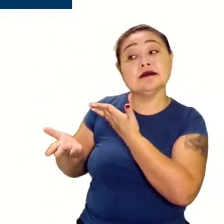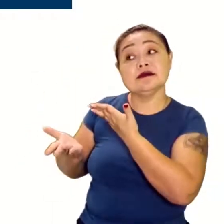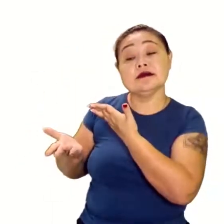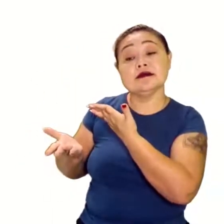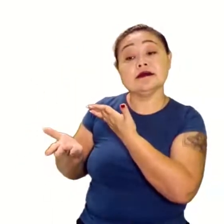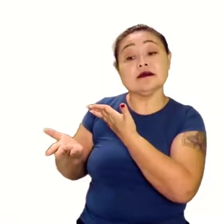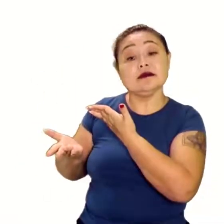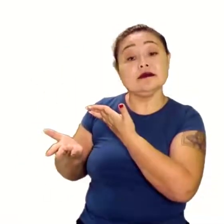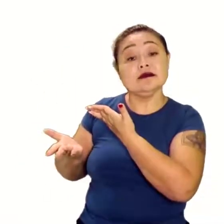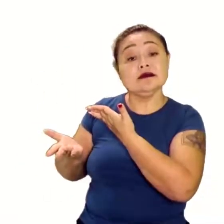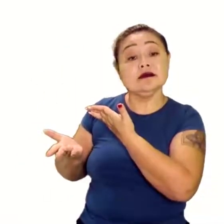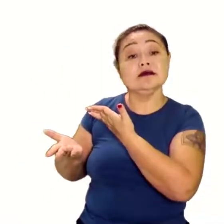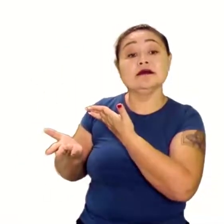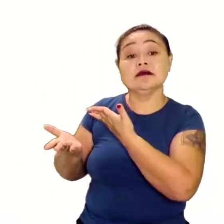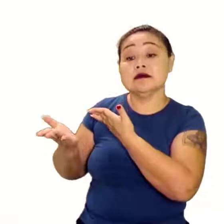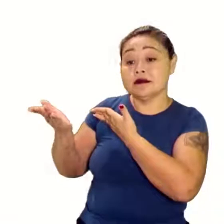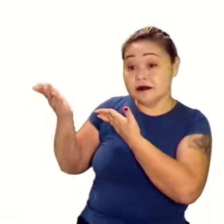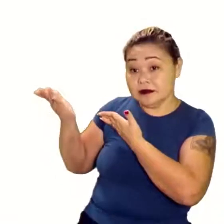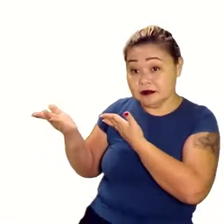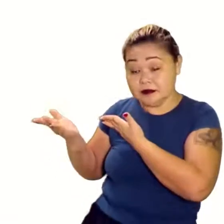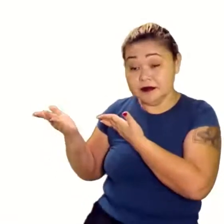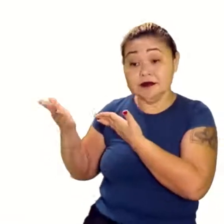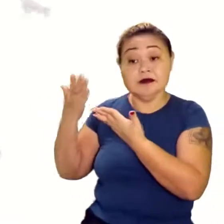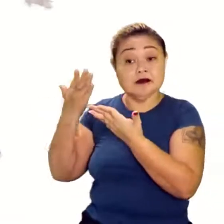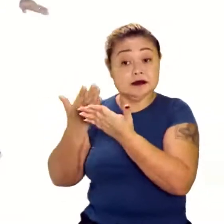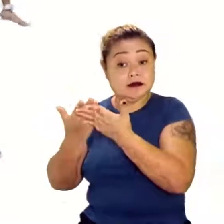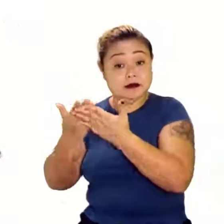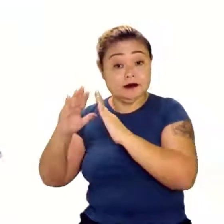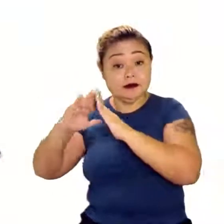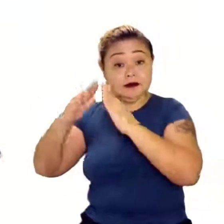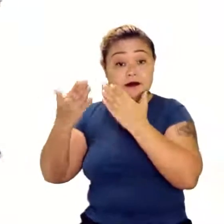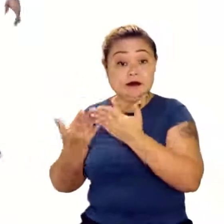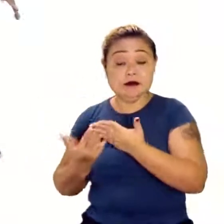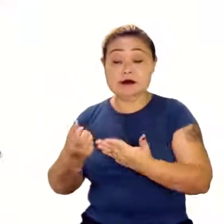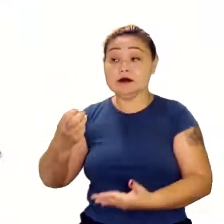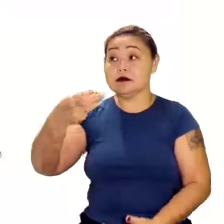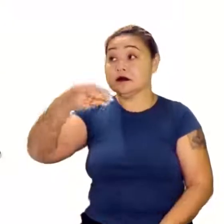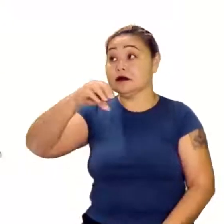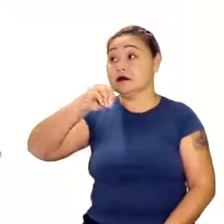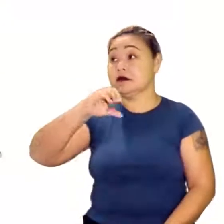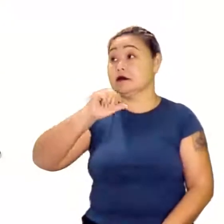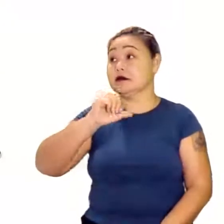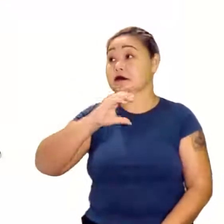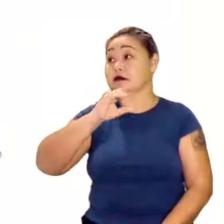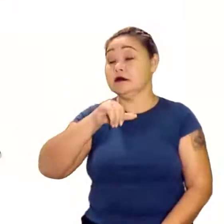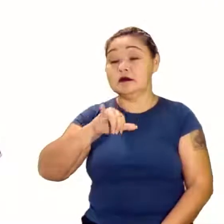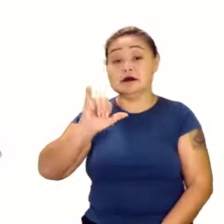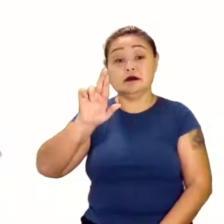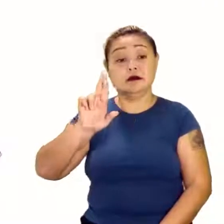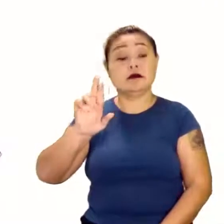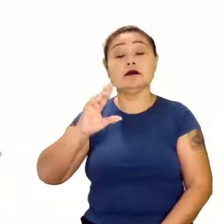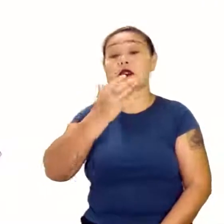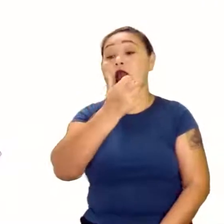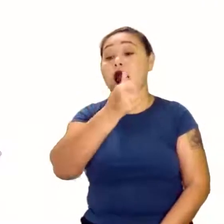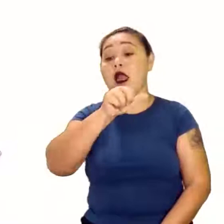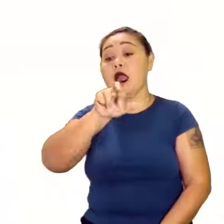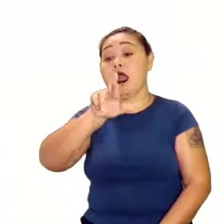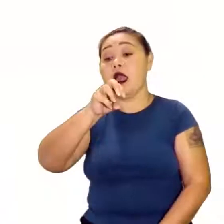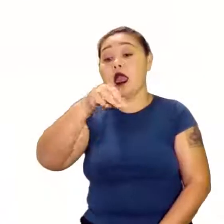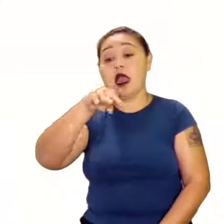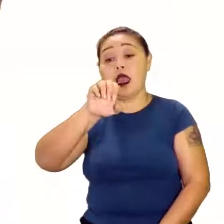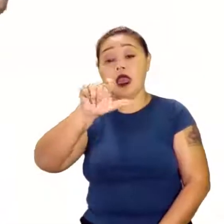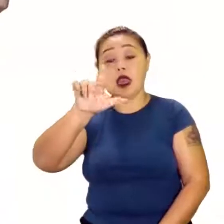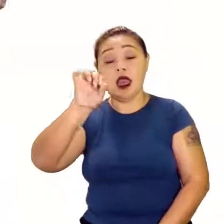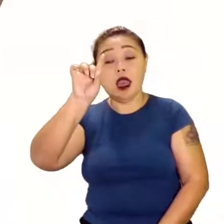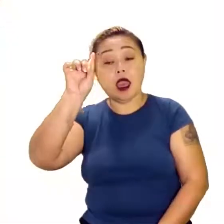para... E o oferecimento da aula de hoje vai para a escola Moacir Caramelo. A escola mais docinha do estado de Rondônia.